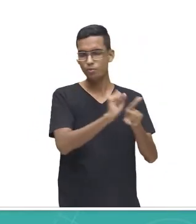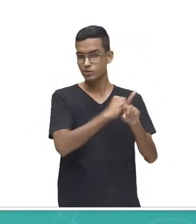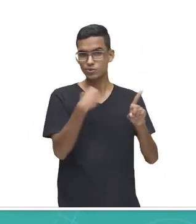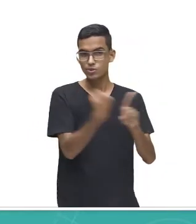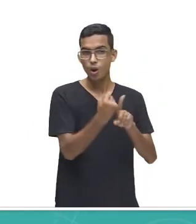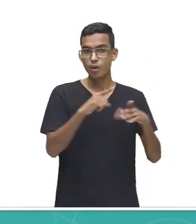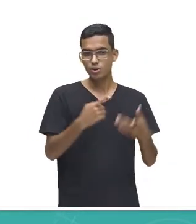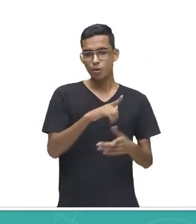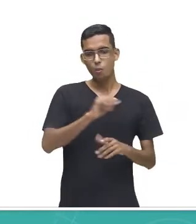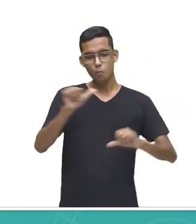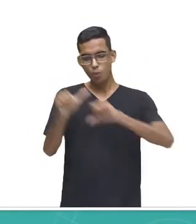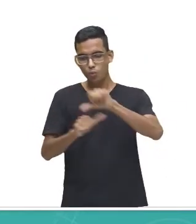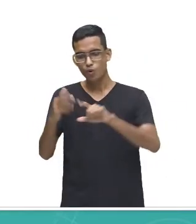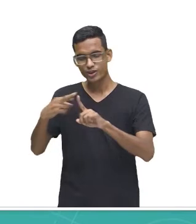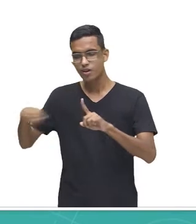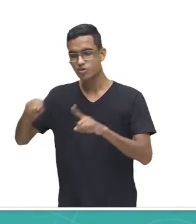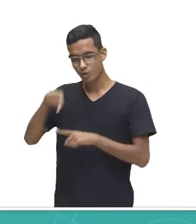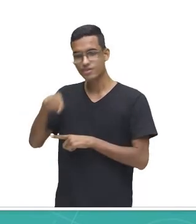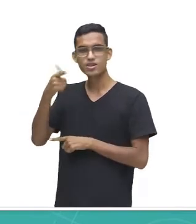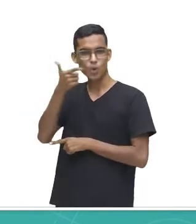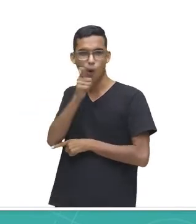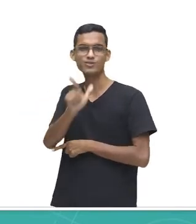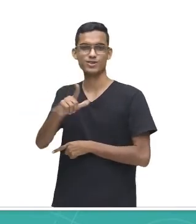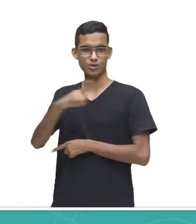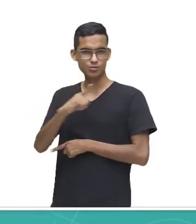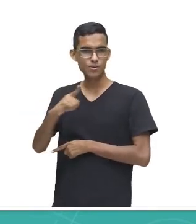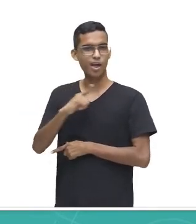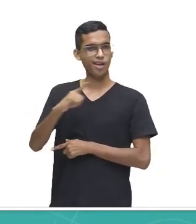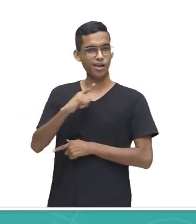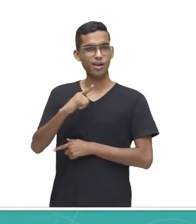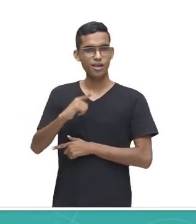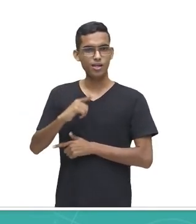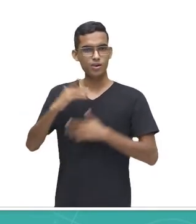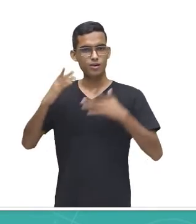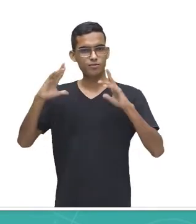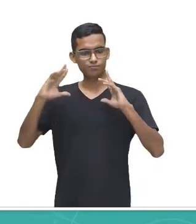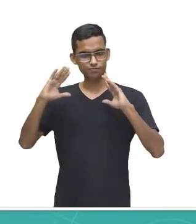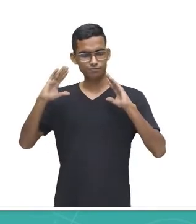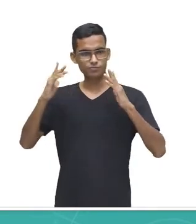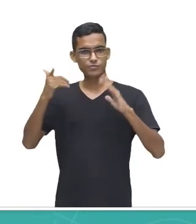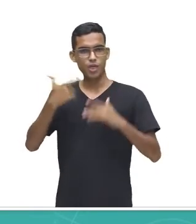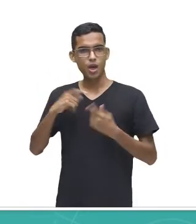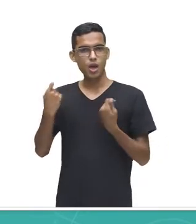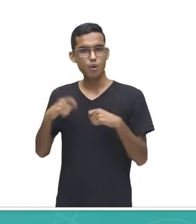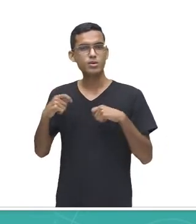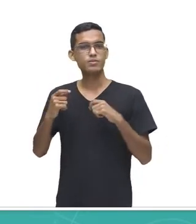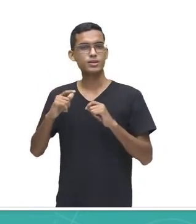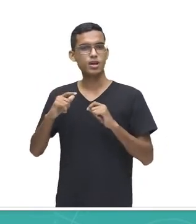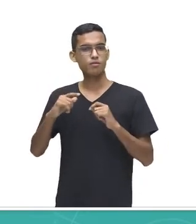O psicológico são as nossas necessidades psicológicas.